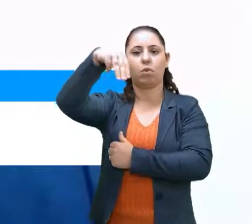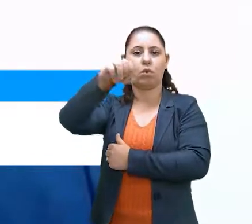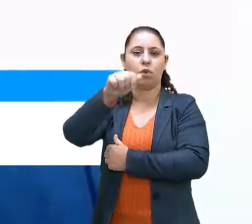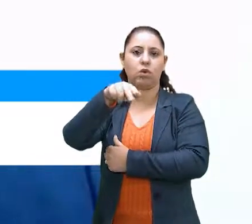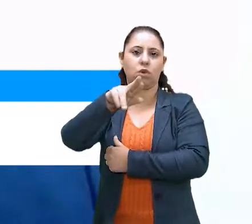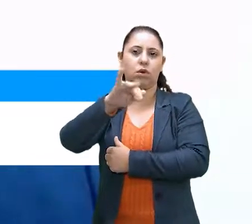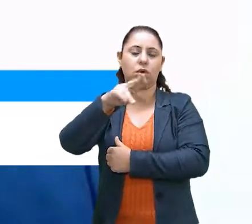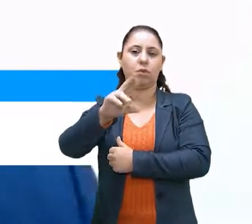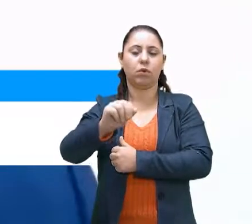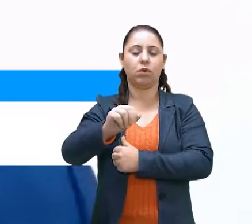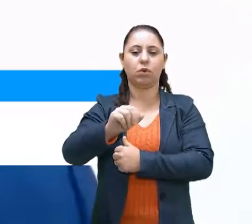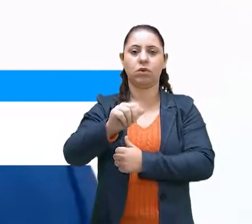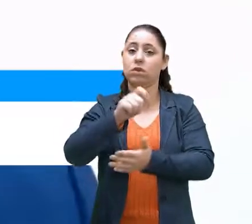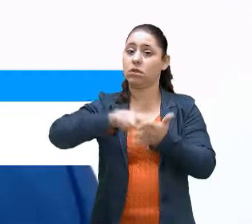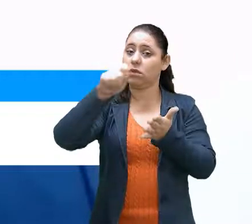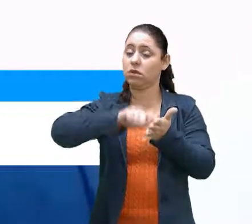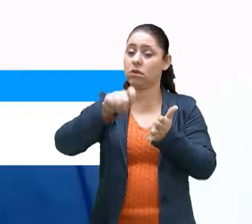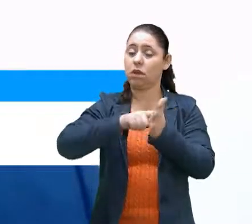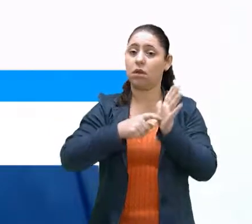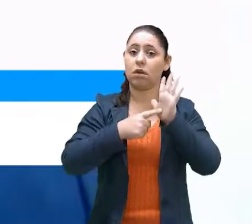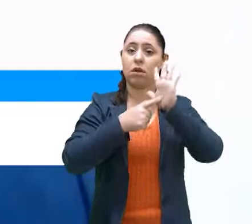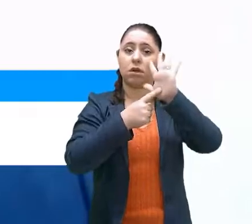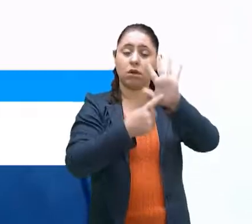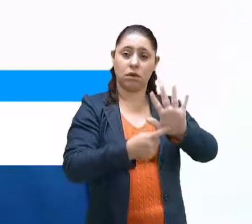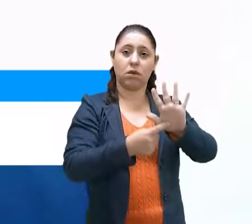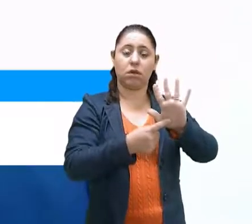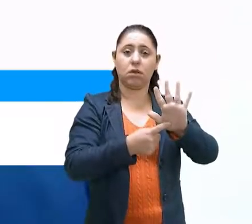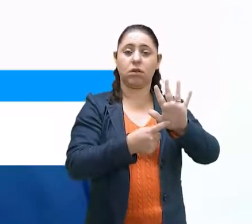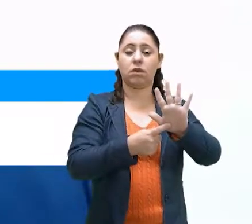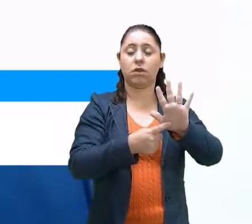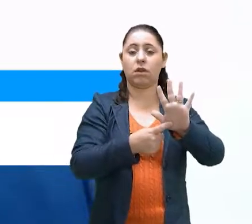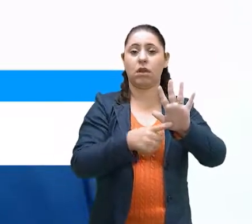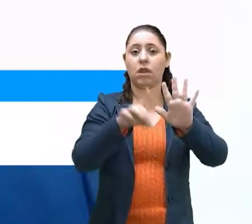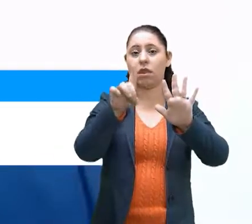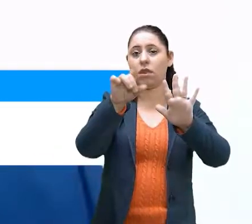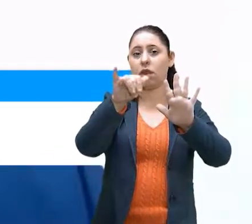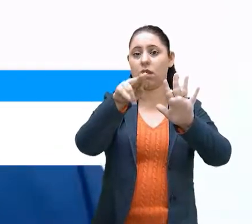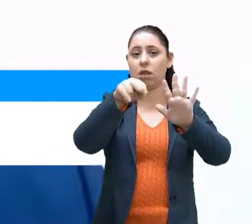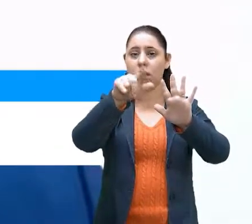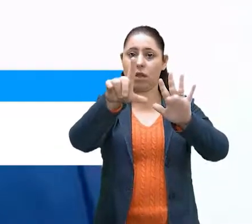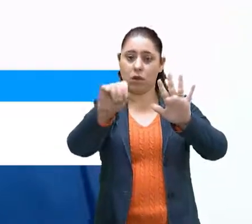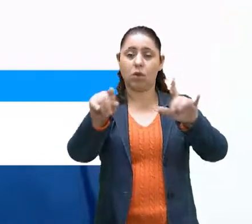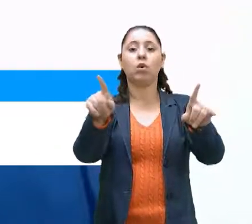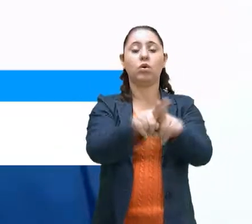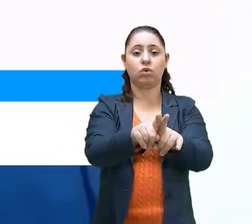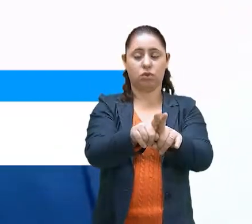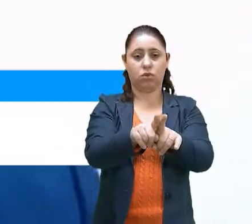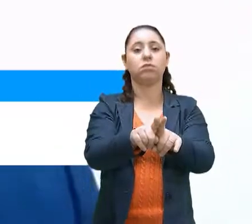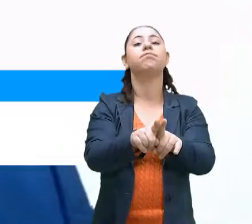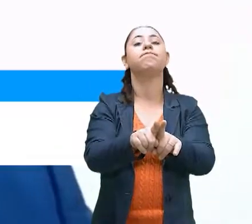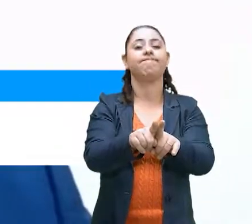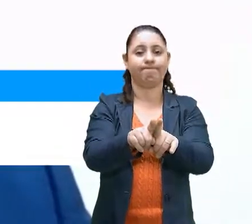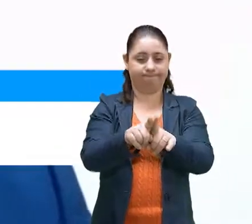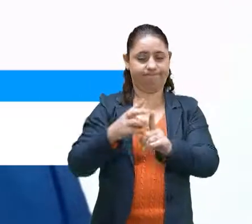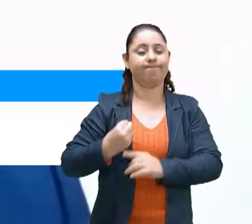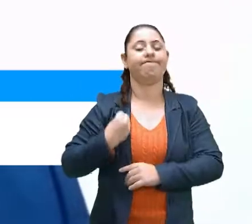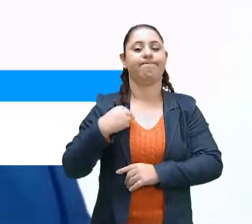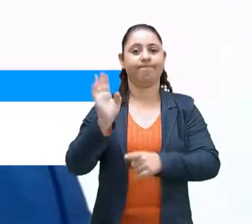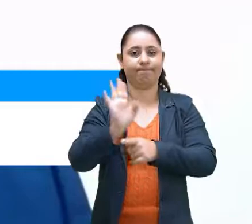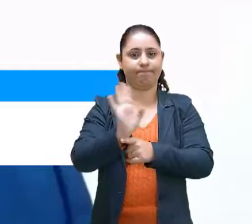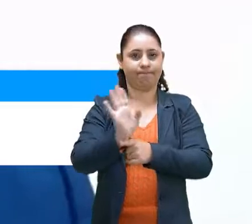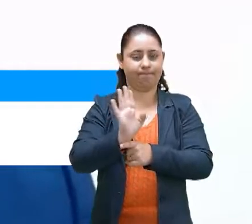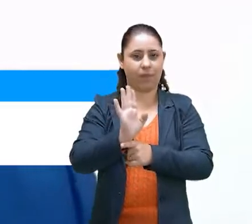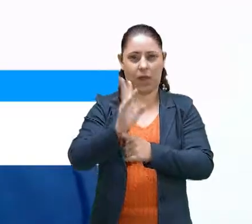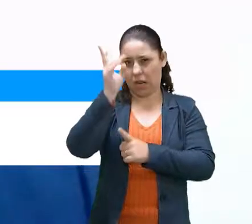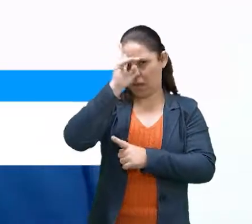homônimo, idealizado e escrito pelo apresentador da The Noite, Danilo Gentili, que também atua no elenco do